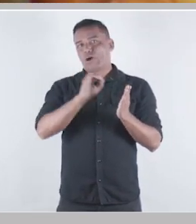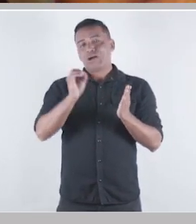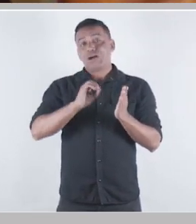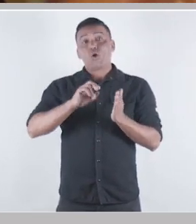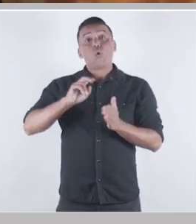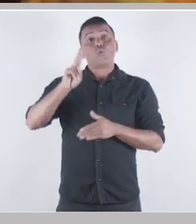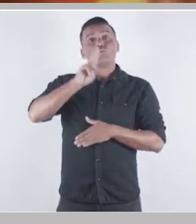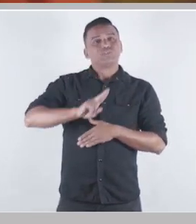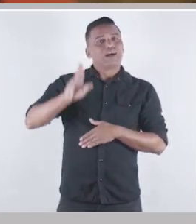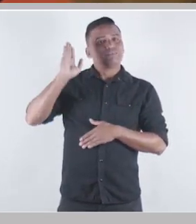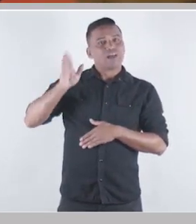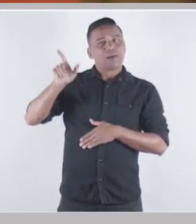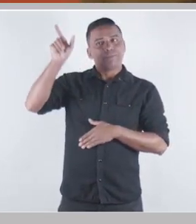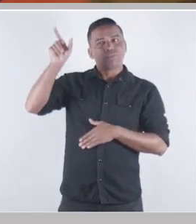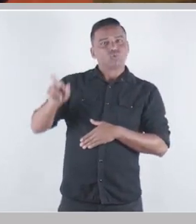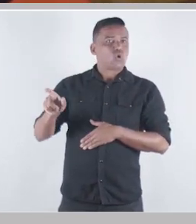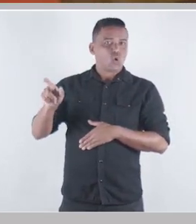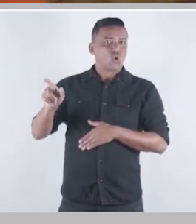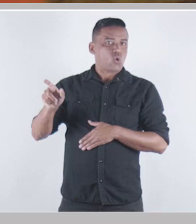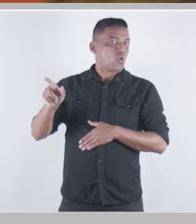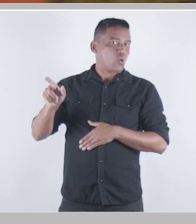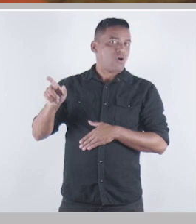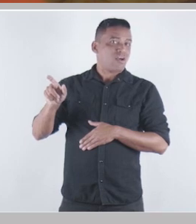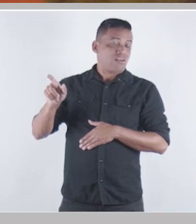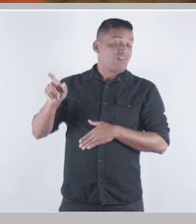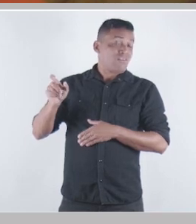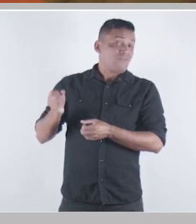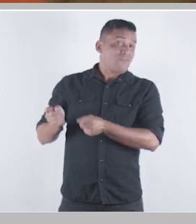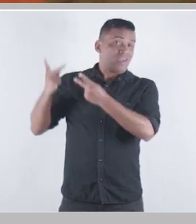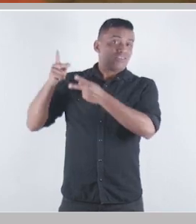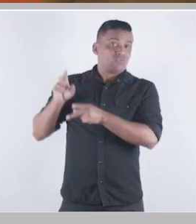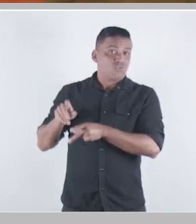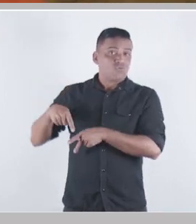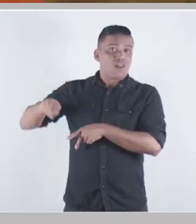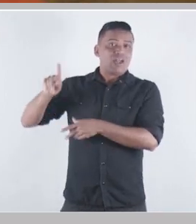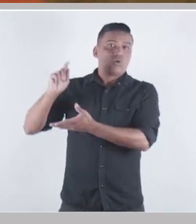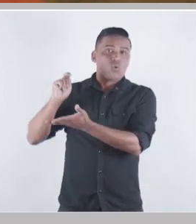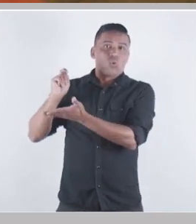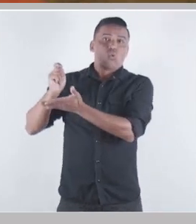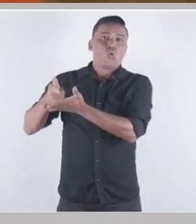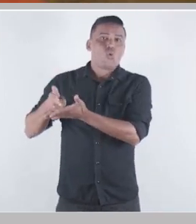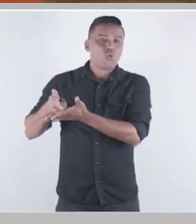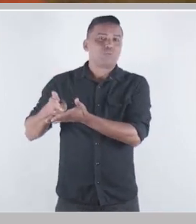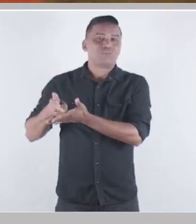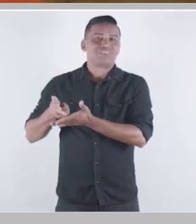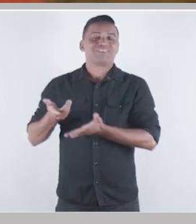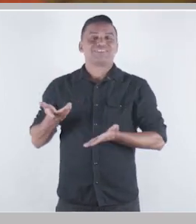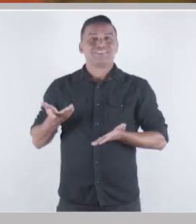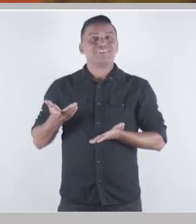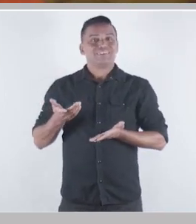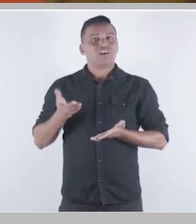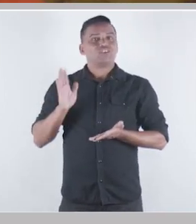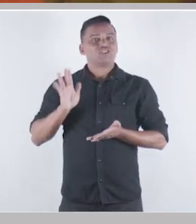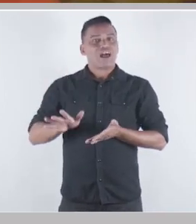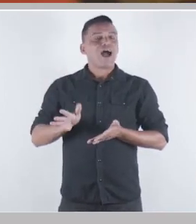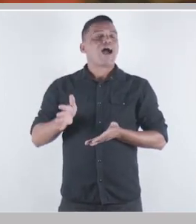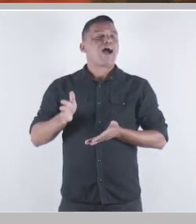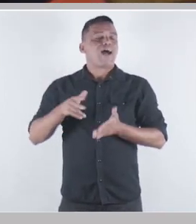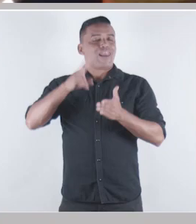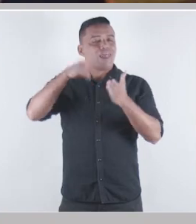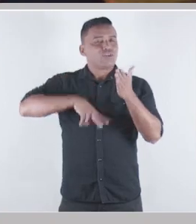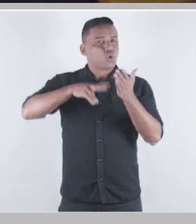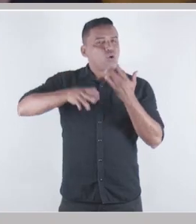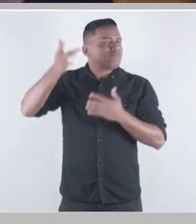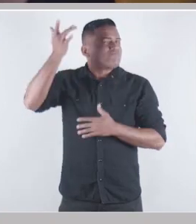usados, adquiridos em sebos, assim. Já um leitor, assim, mais maduro, mais